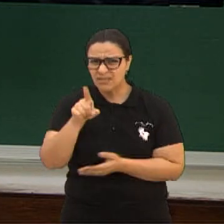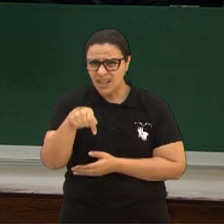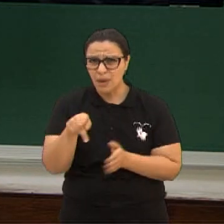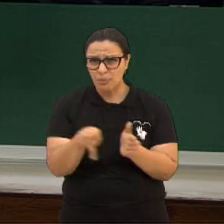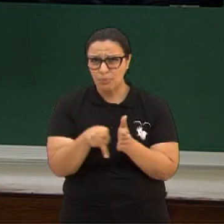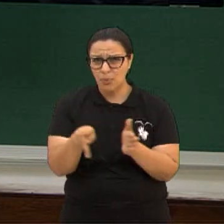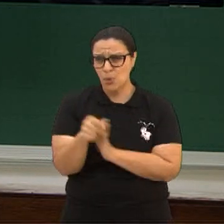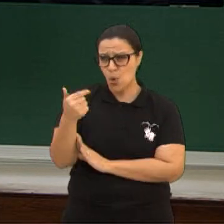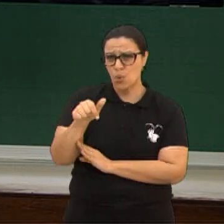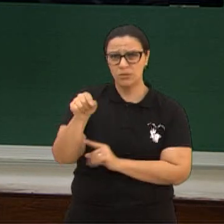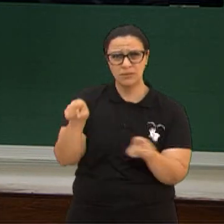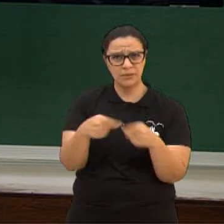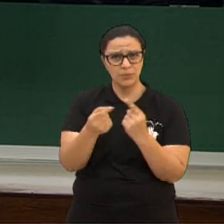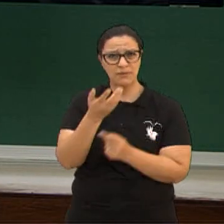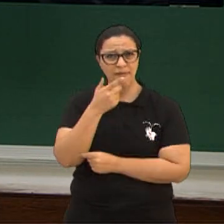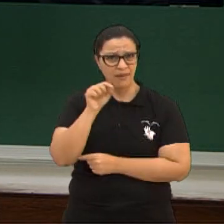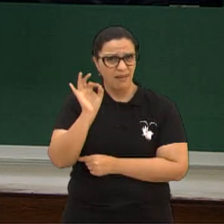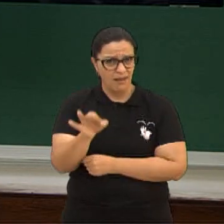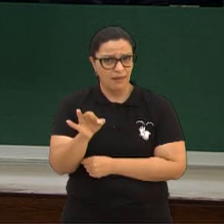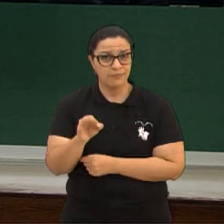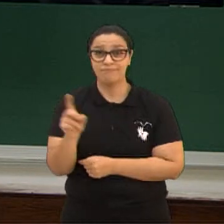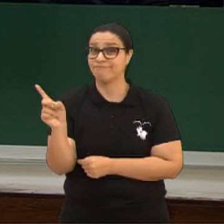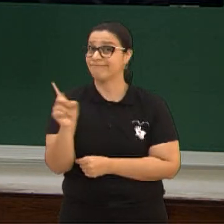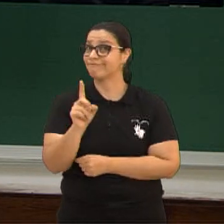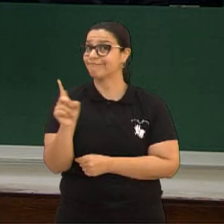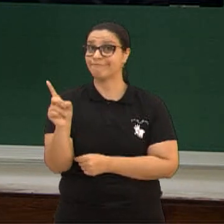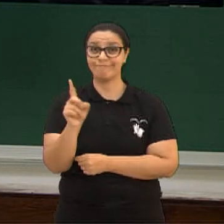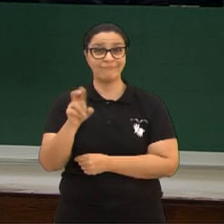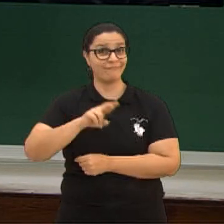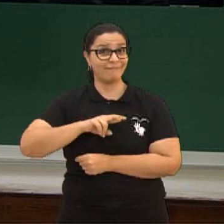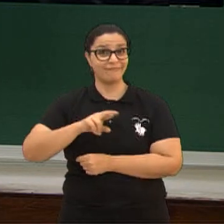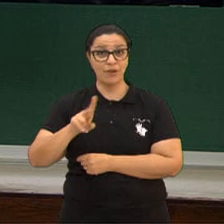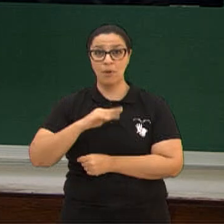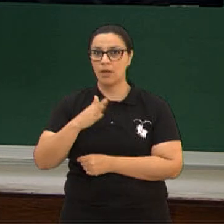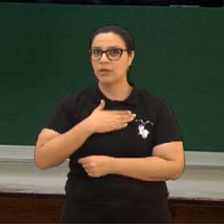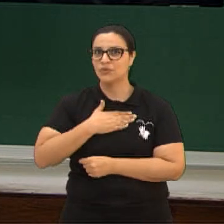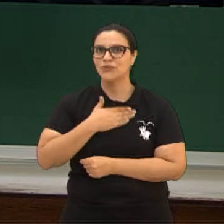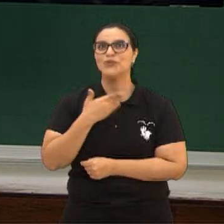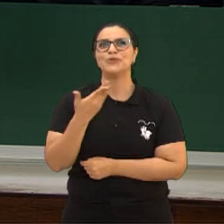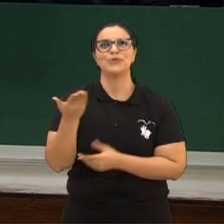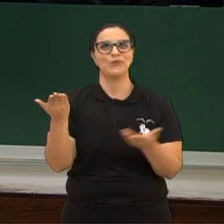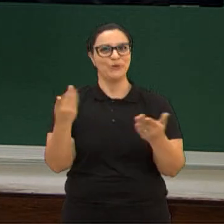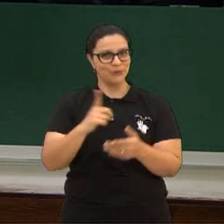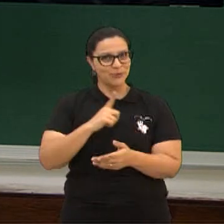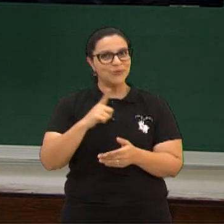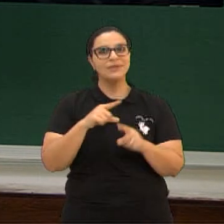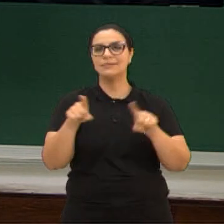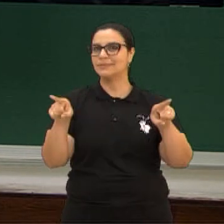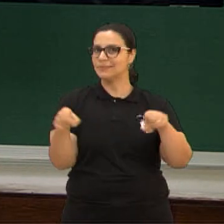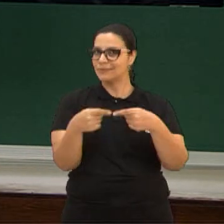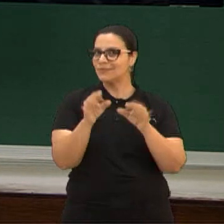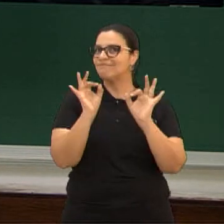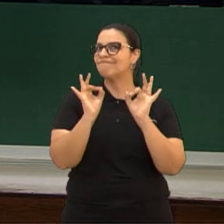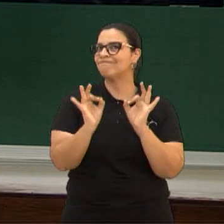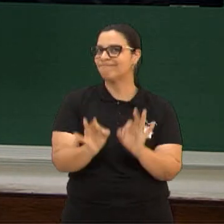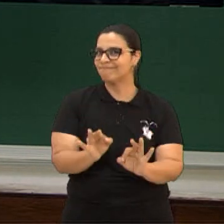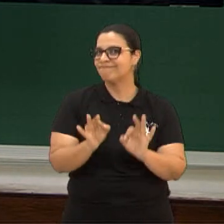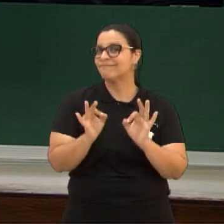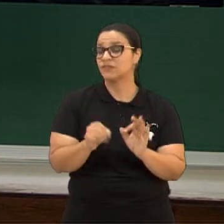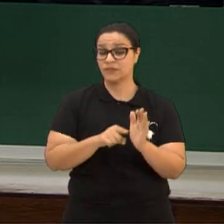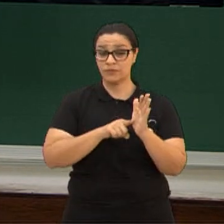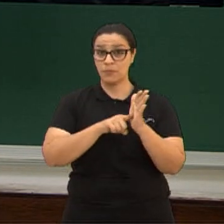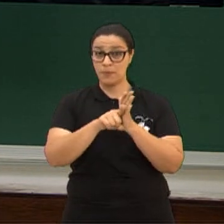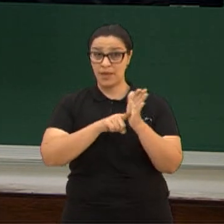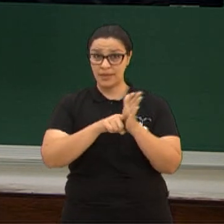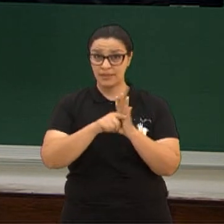uma outra musiquinha infantil? Não é infantil, vocês vão se surpreender com essa música. Vocês vão